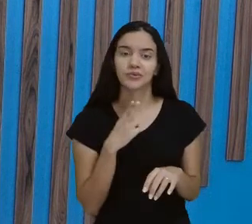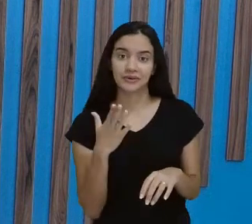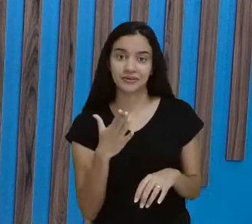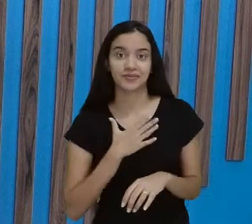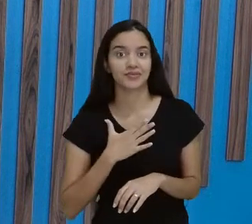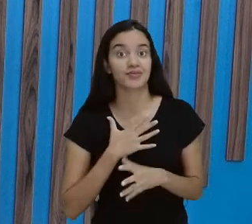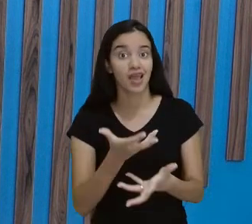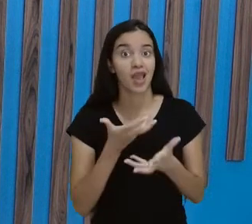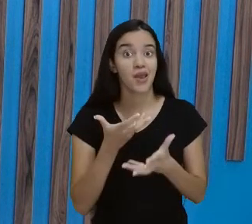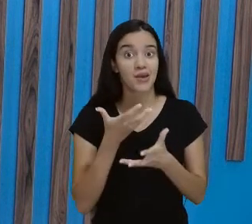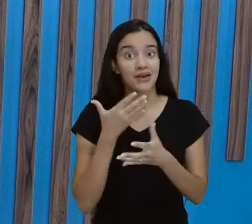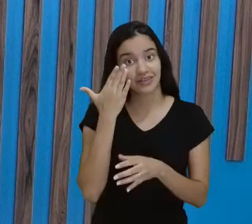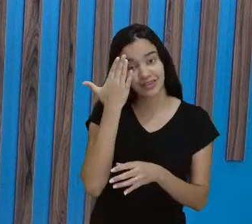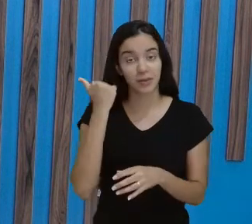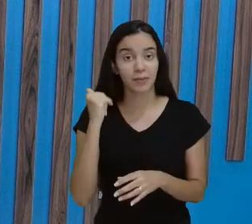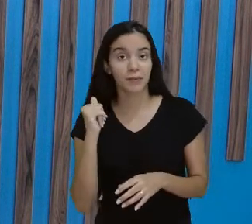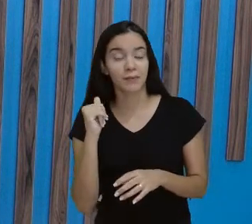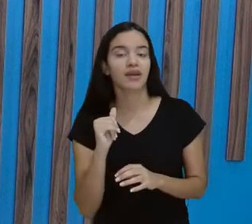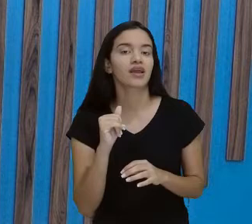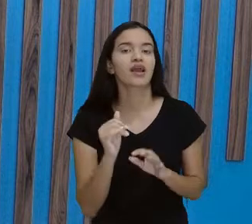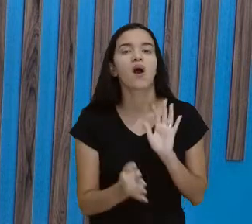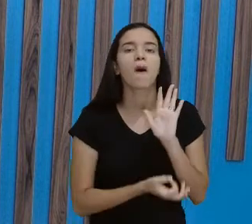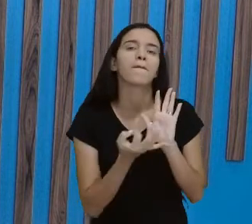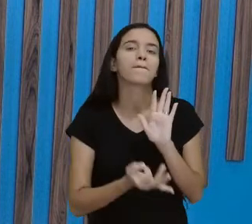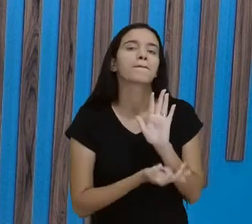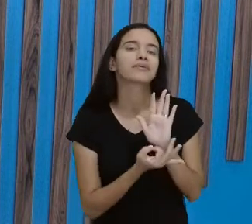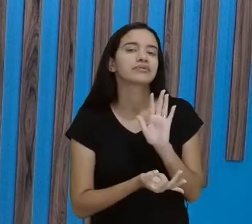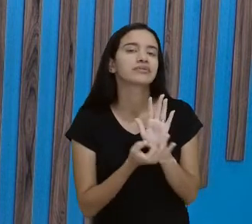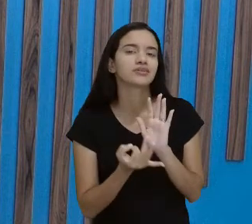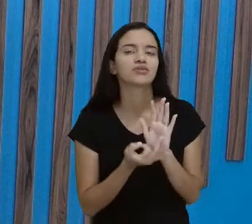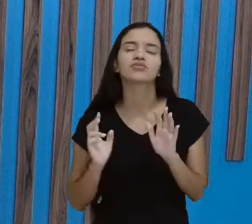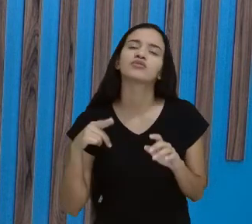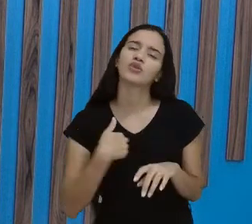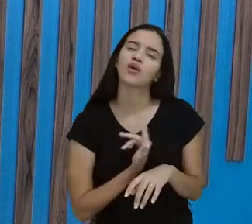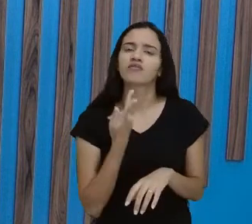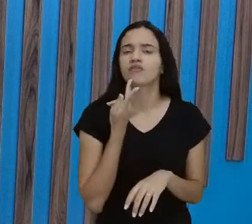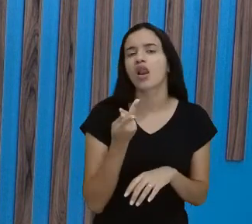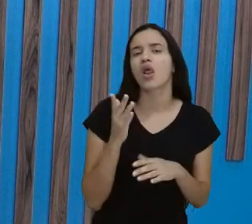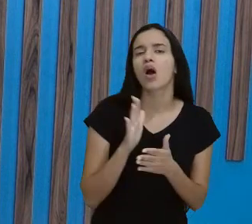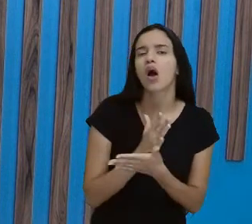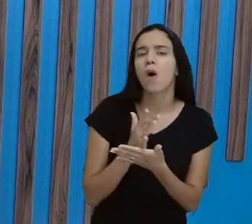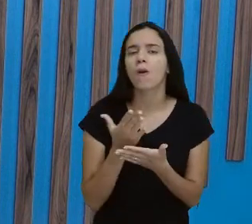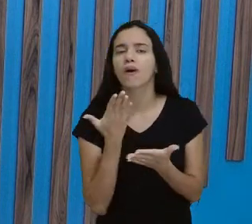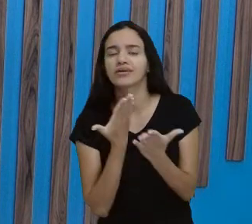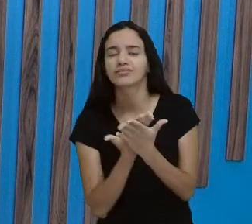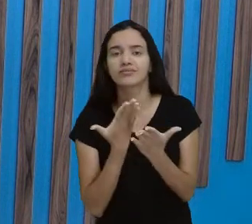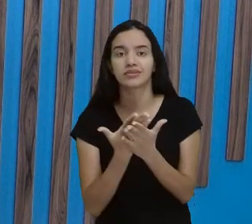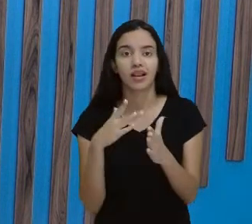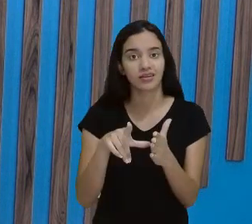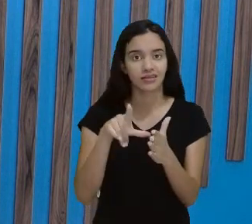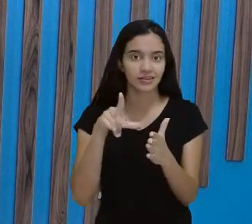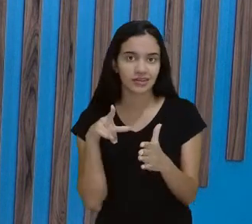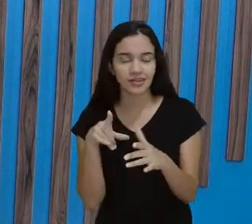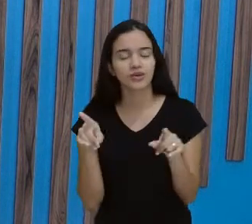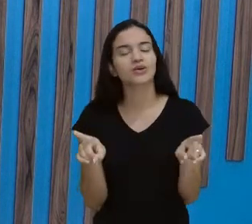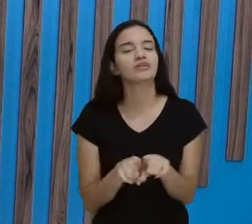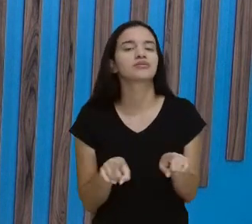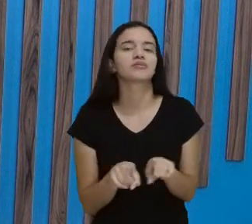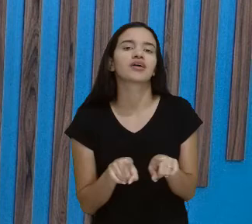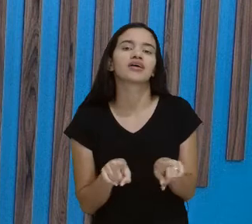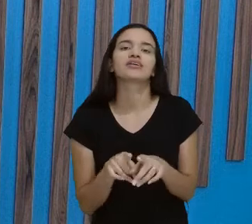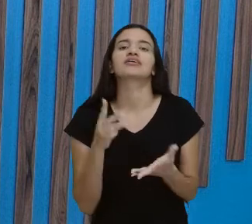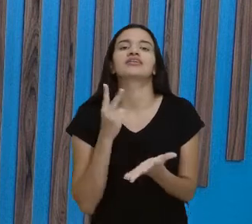quero saber a tua opinião. O que será que vem a ser isso? A gente já falou aqui em algumas aulas anteriores, a gente sempre está falando